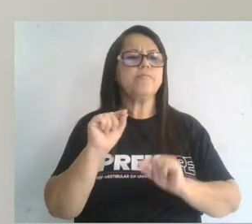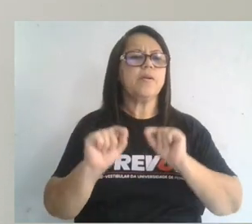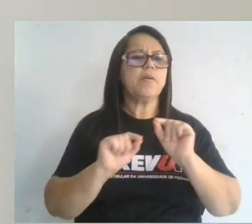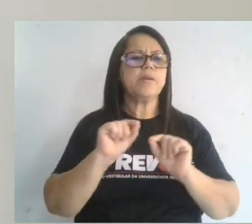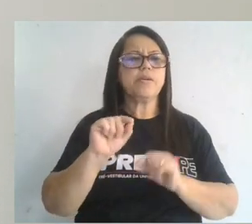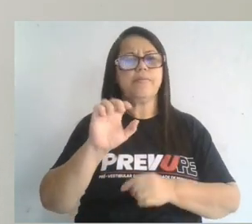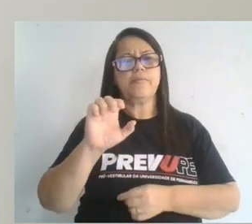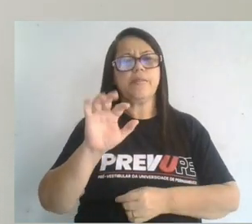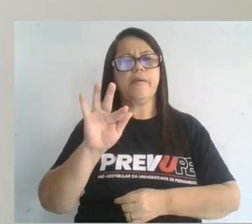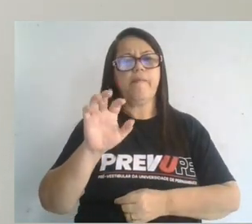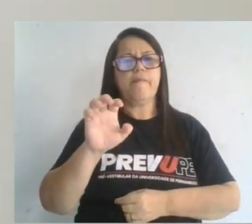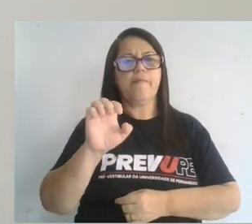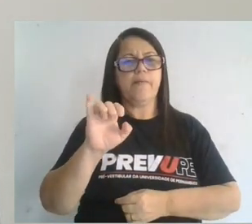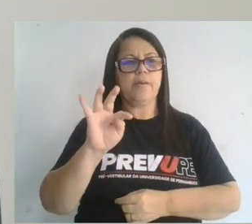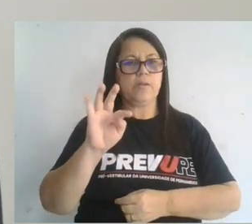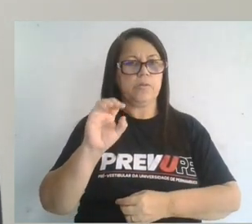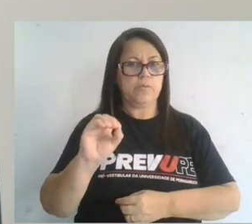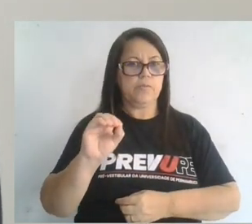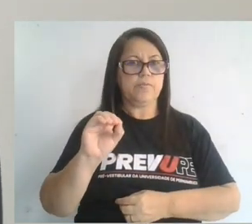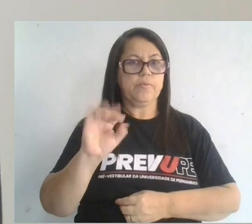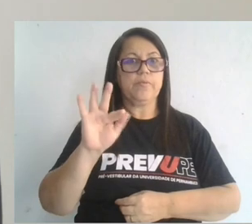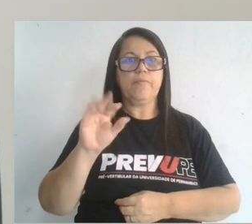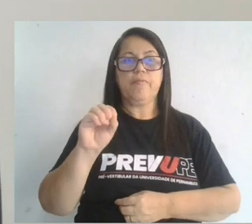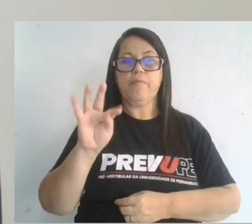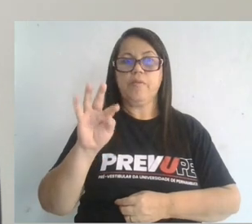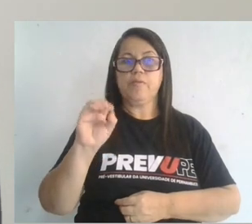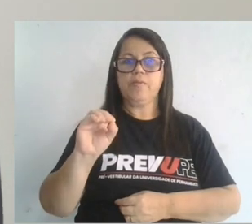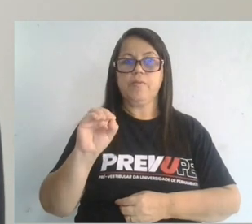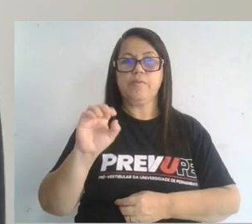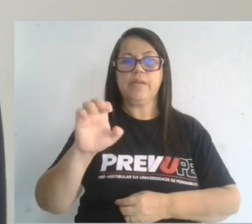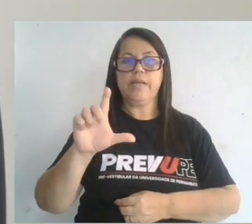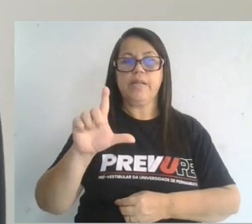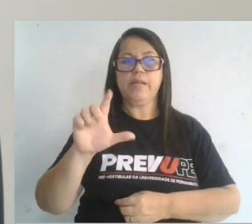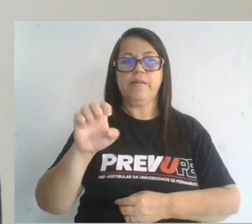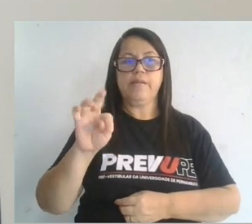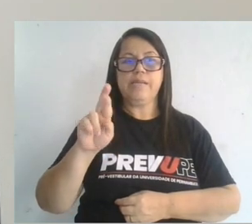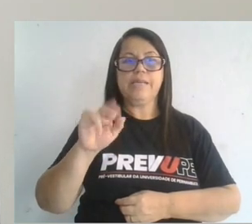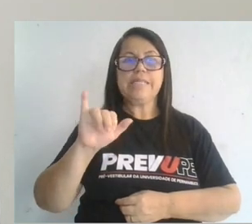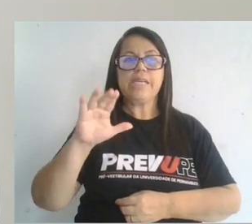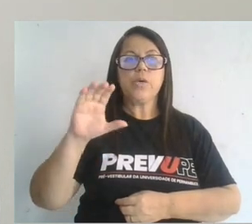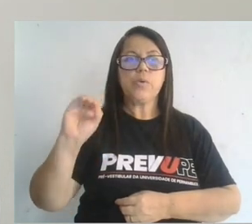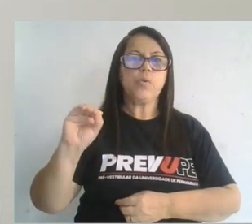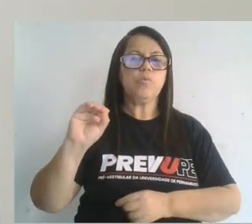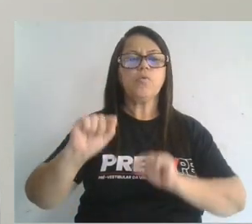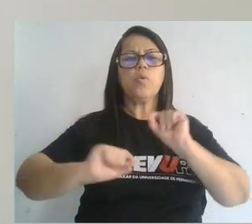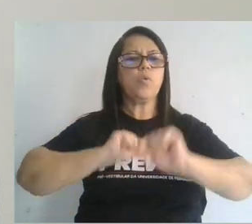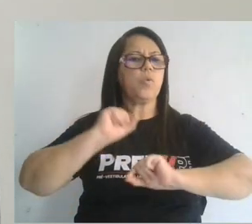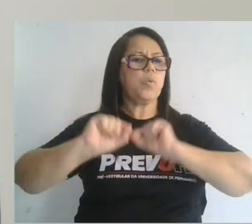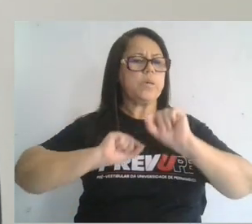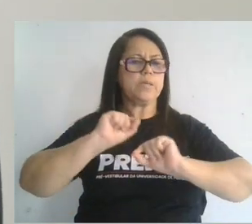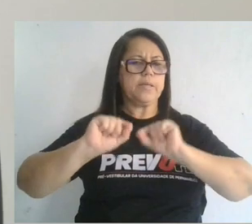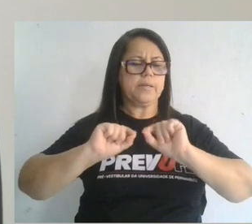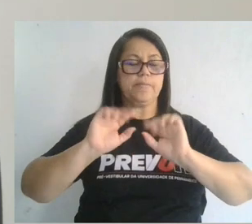é o efeito fotoelétrico. Então, pessoal, em poucas palavras, o efeito fotoelétrico